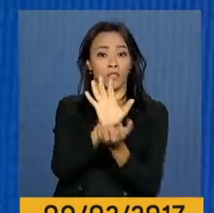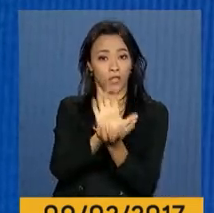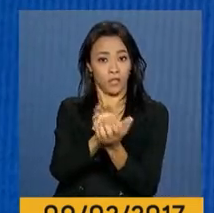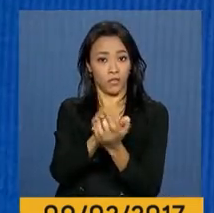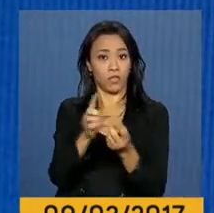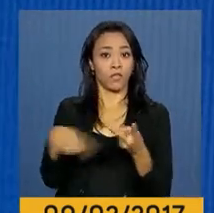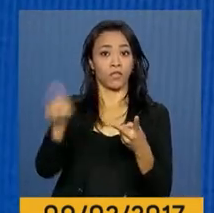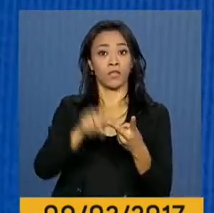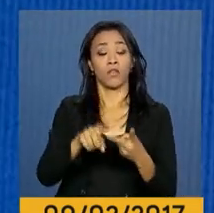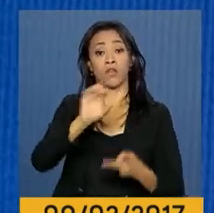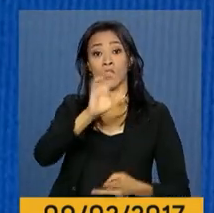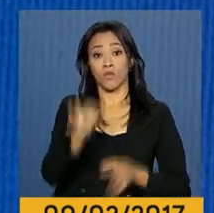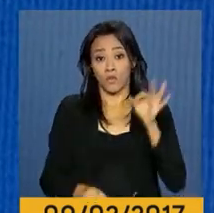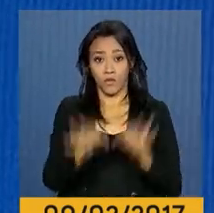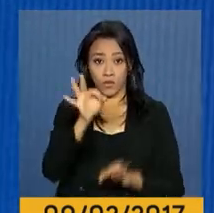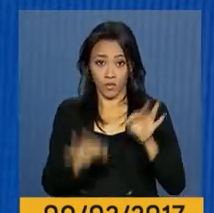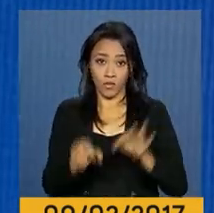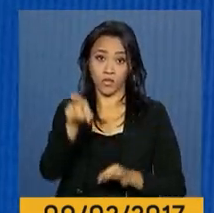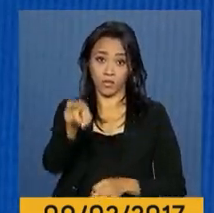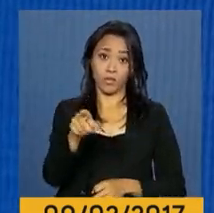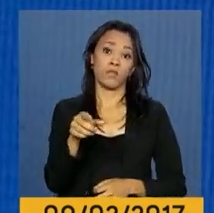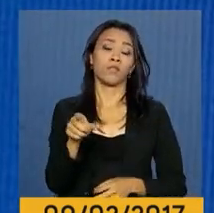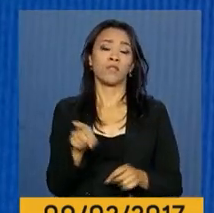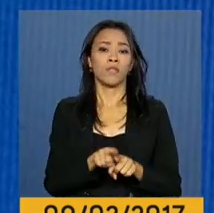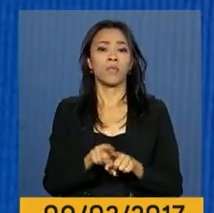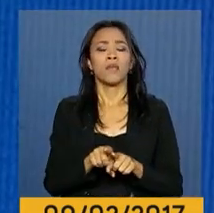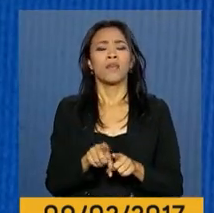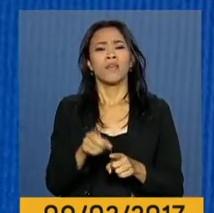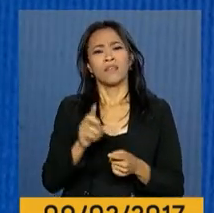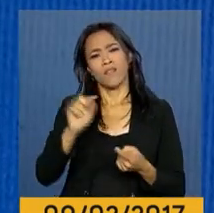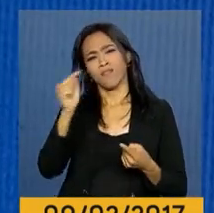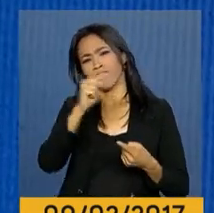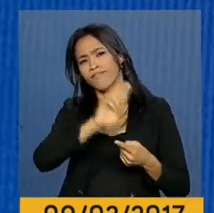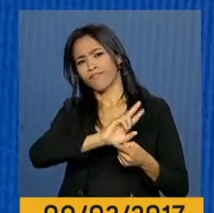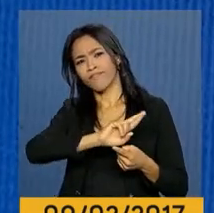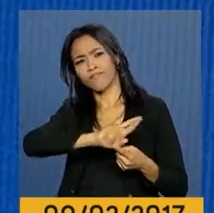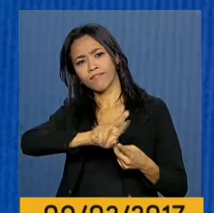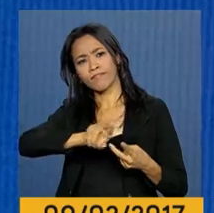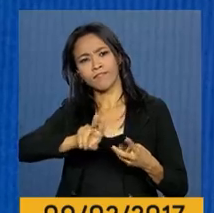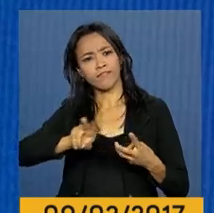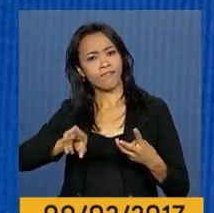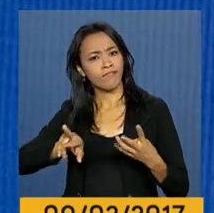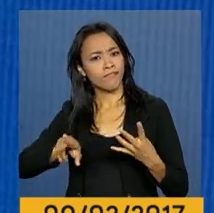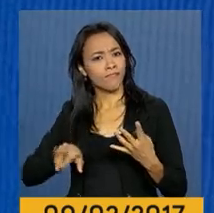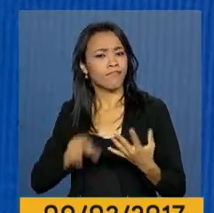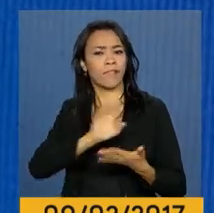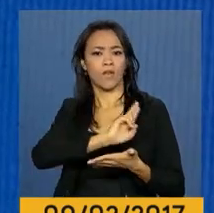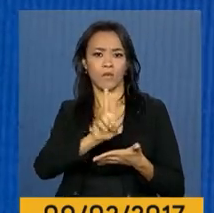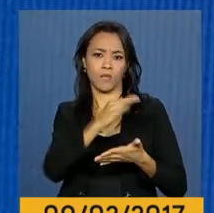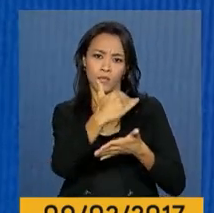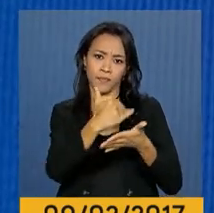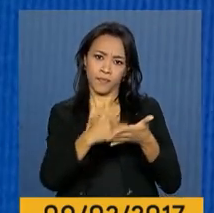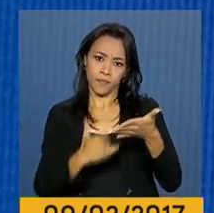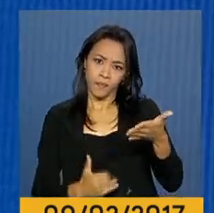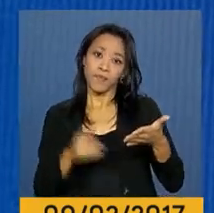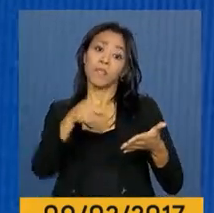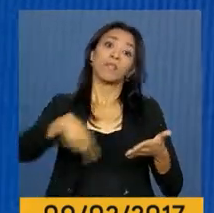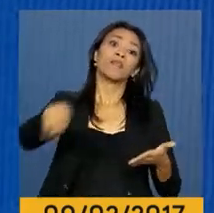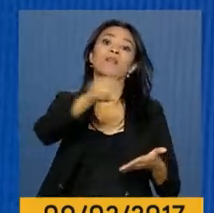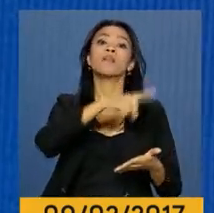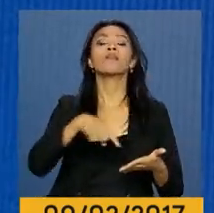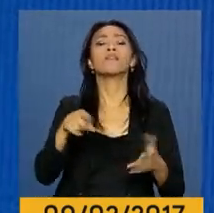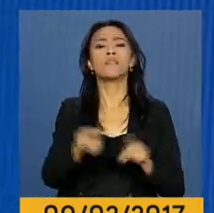João Targino enfim presidentes e dirigentes das instituições